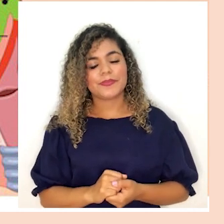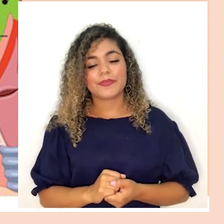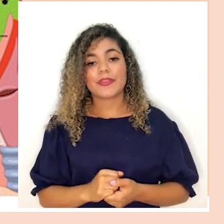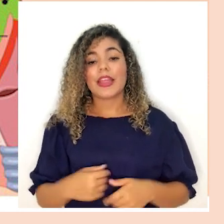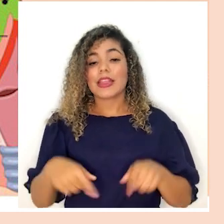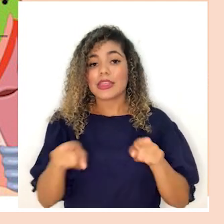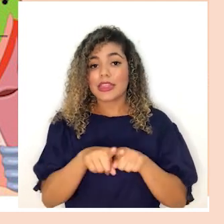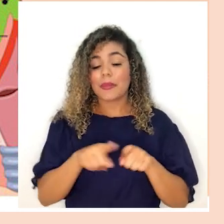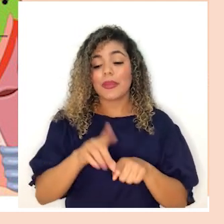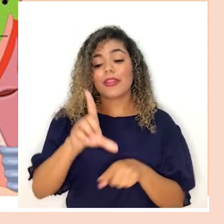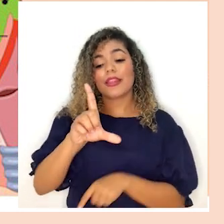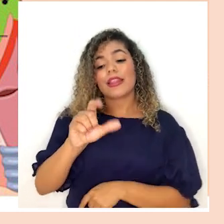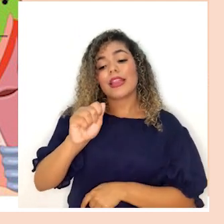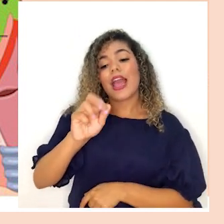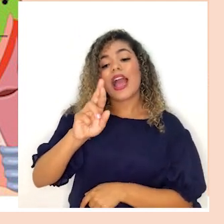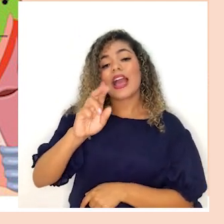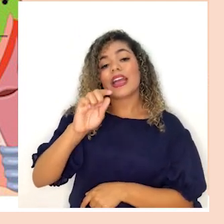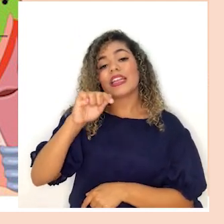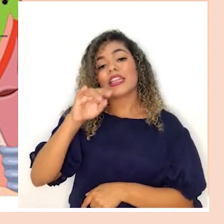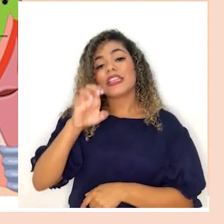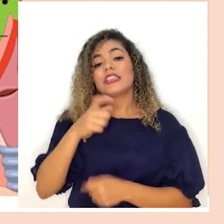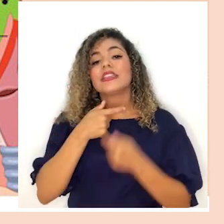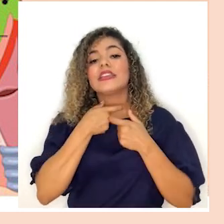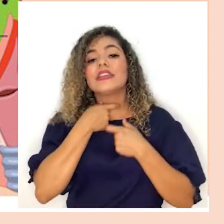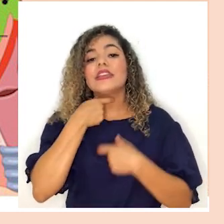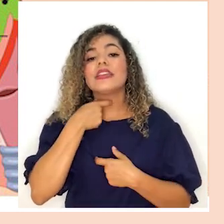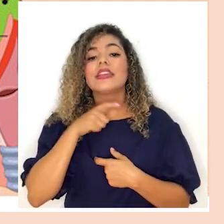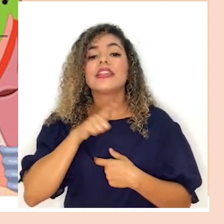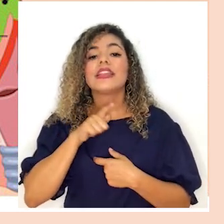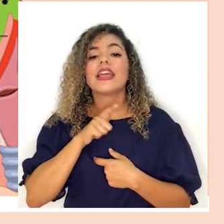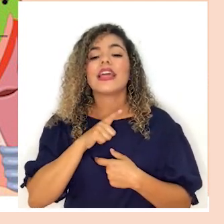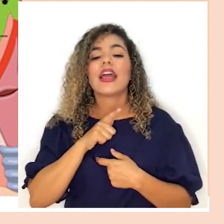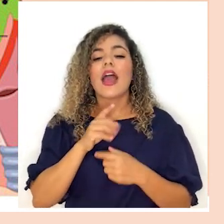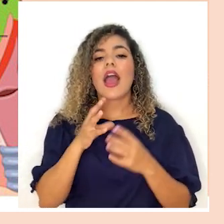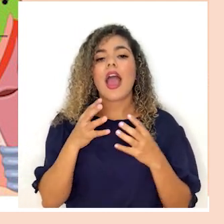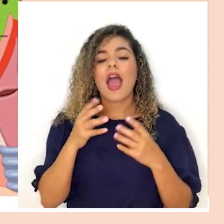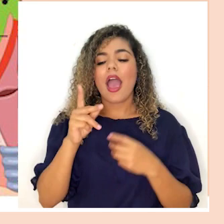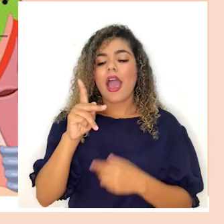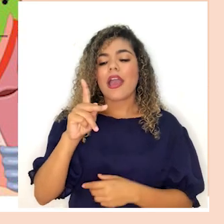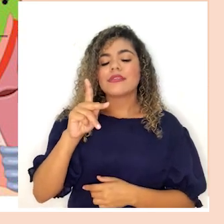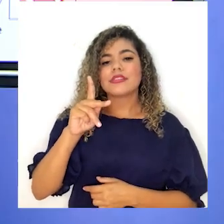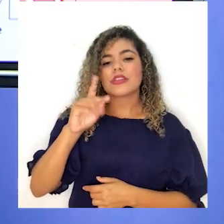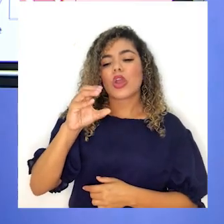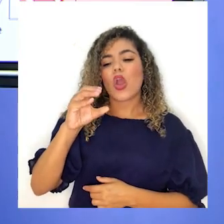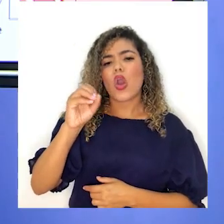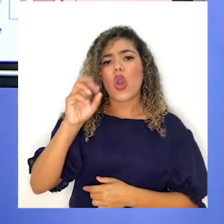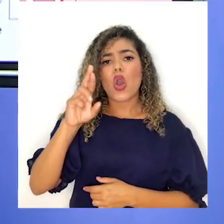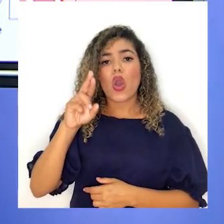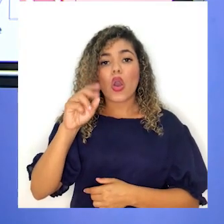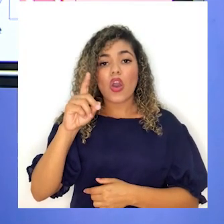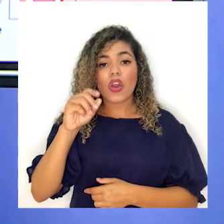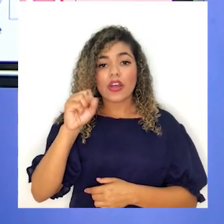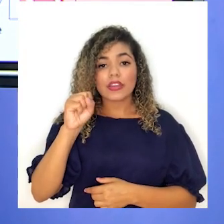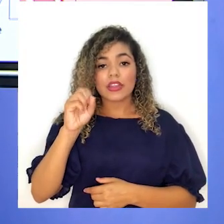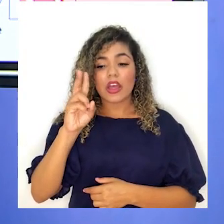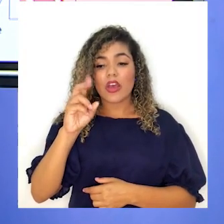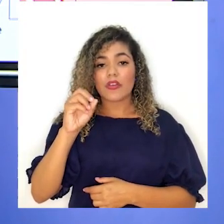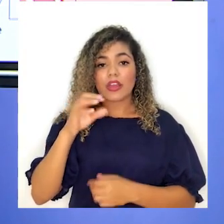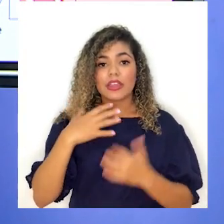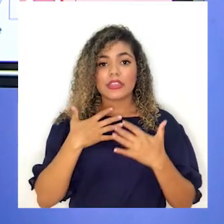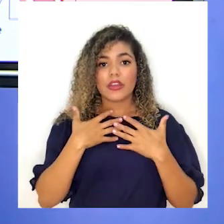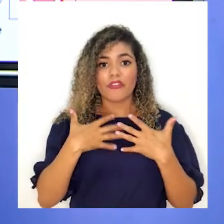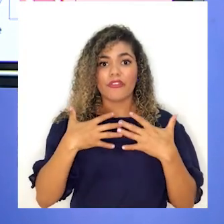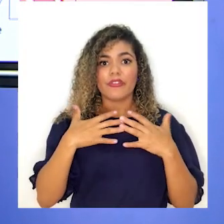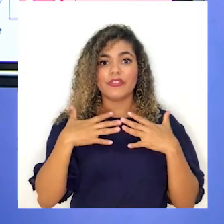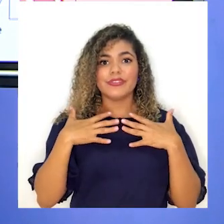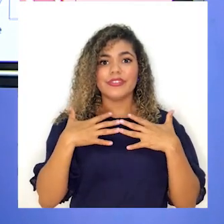nós vamos ter as pregas ou cordas vocais, que vibram com a passagem do ar e